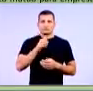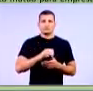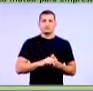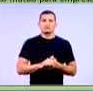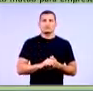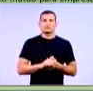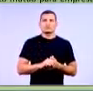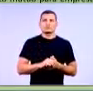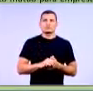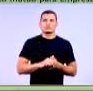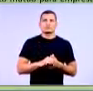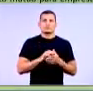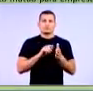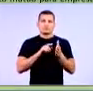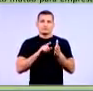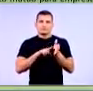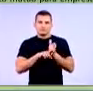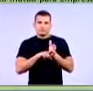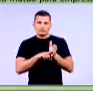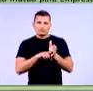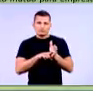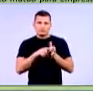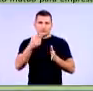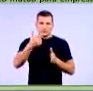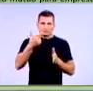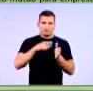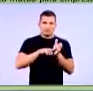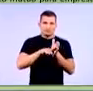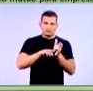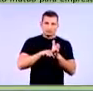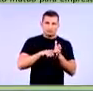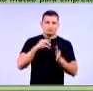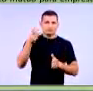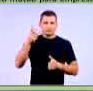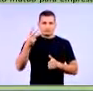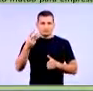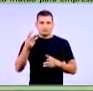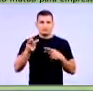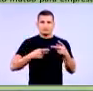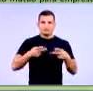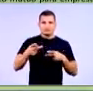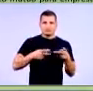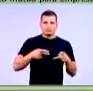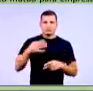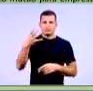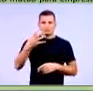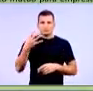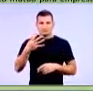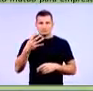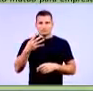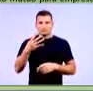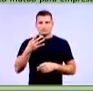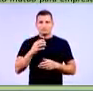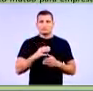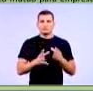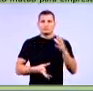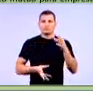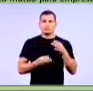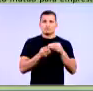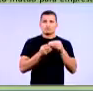requisitos, análise de requisitos, né, ou então só análise, projeto,